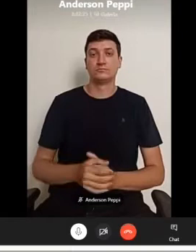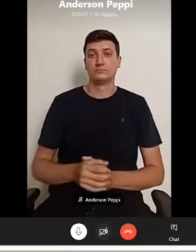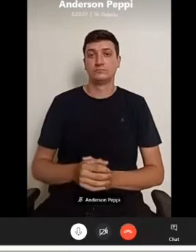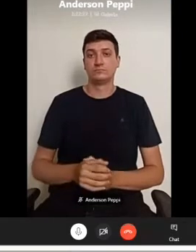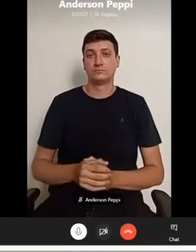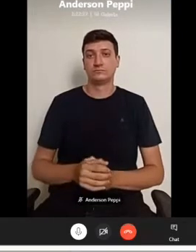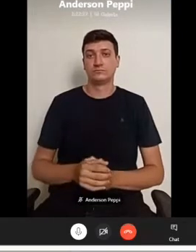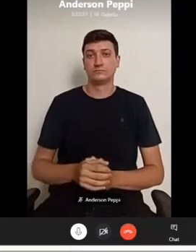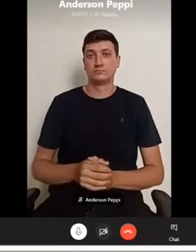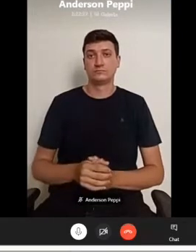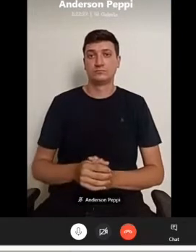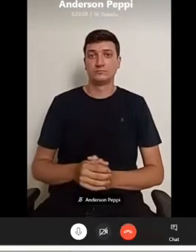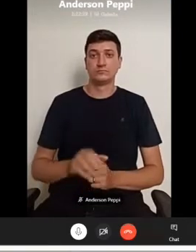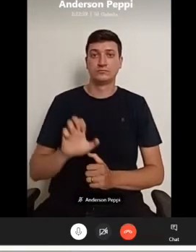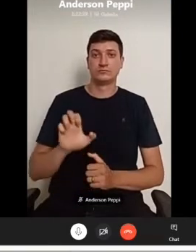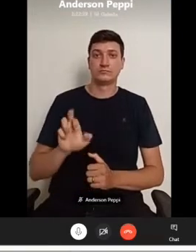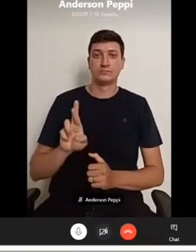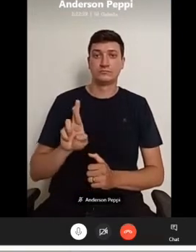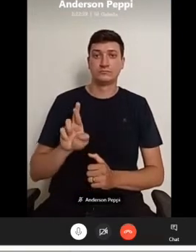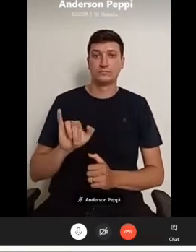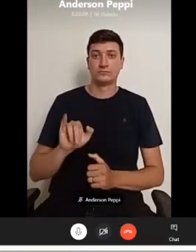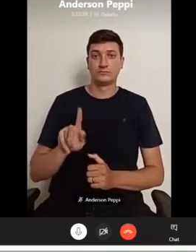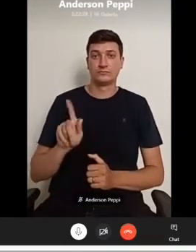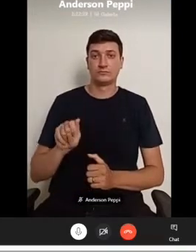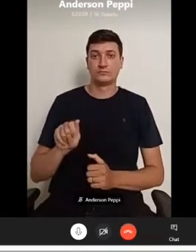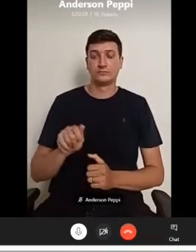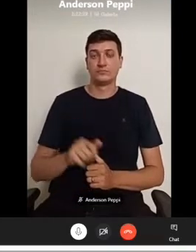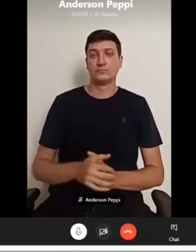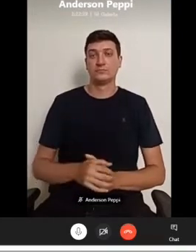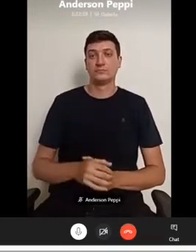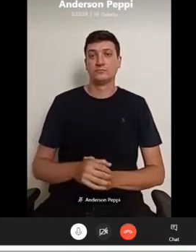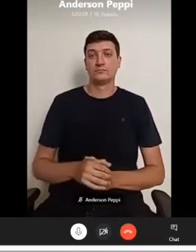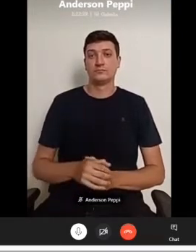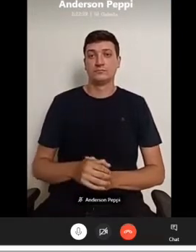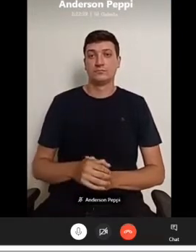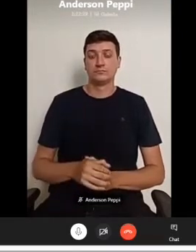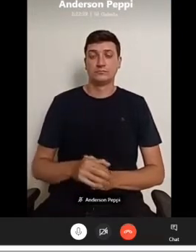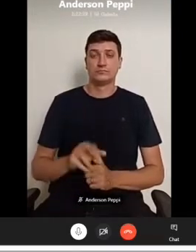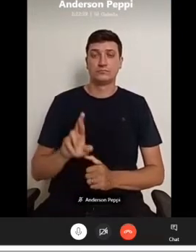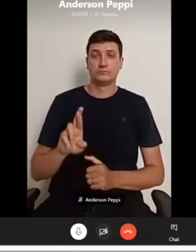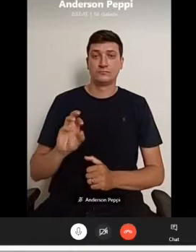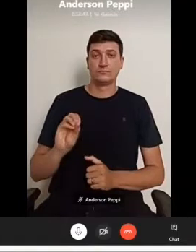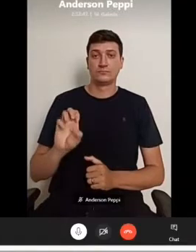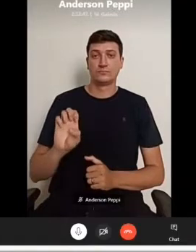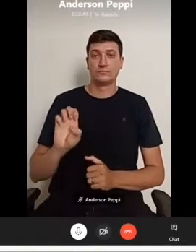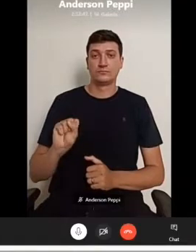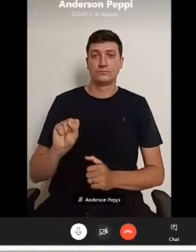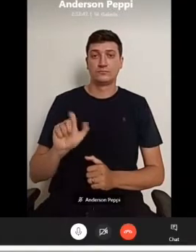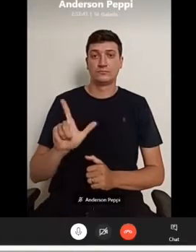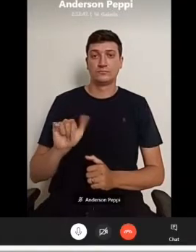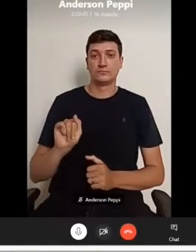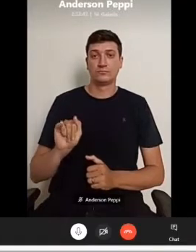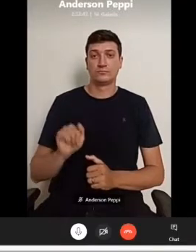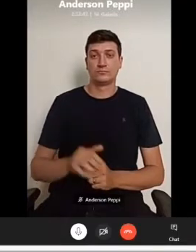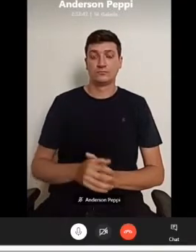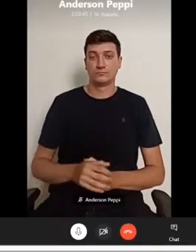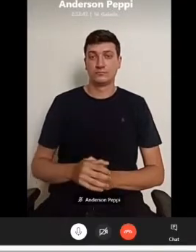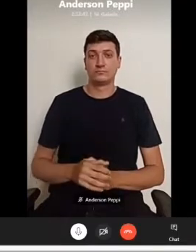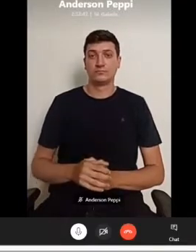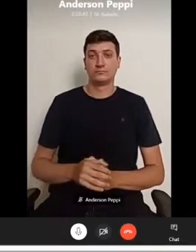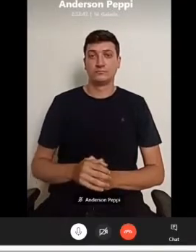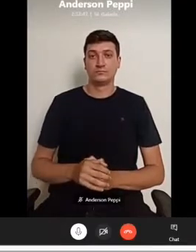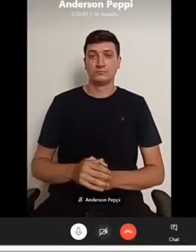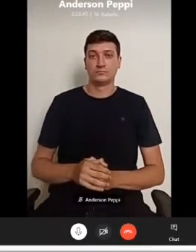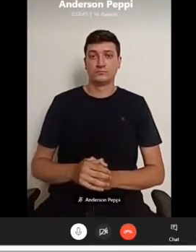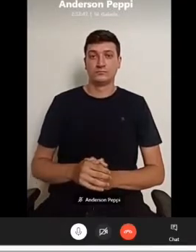Érica Cristina Lial Tiago e Roseli Antunes da Silva e Elo. Comissão